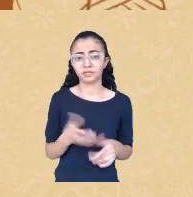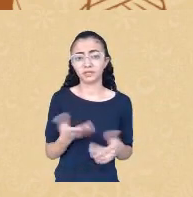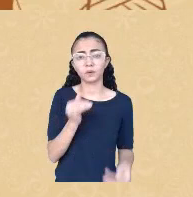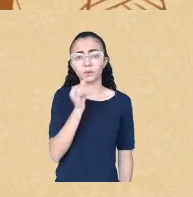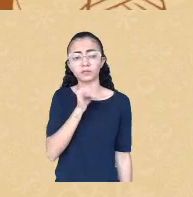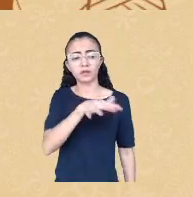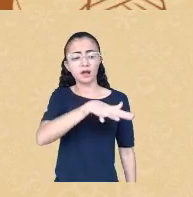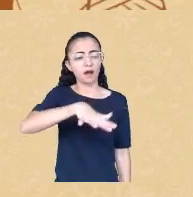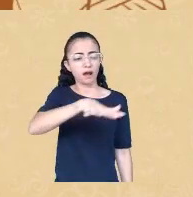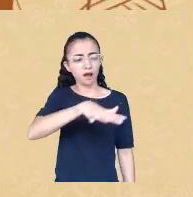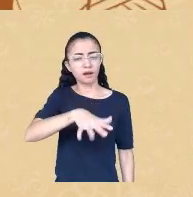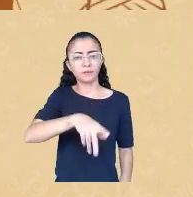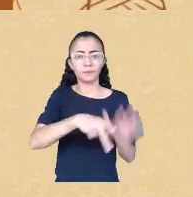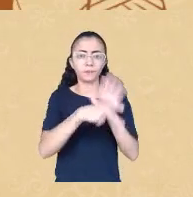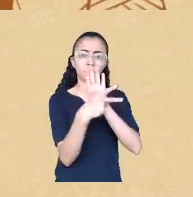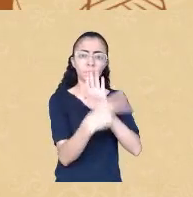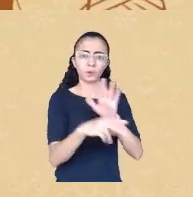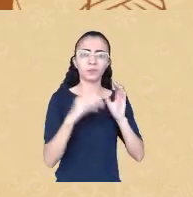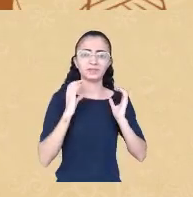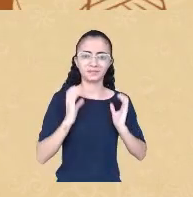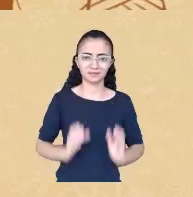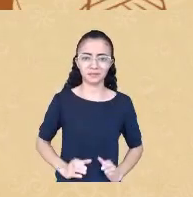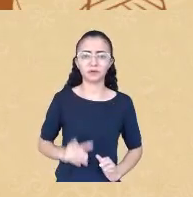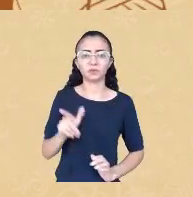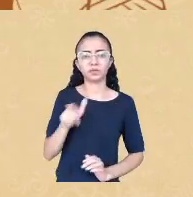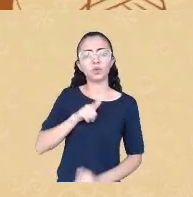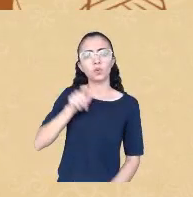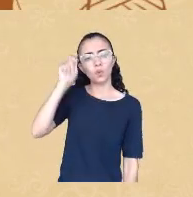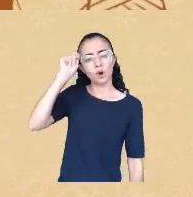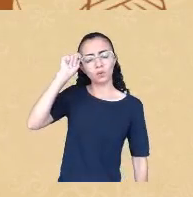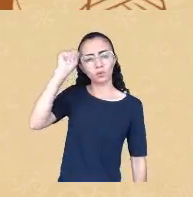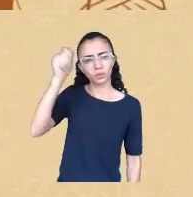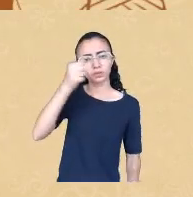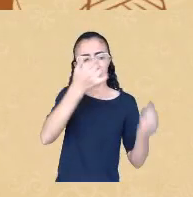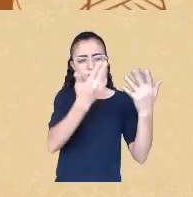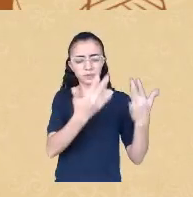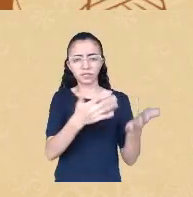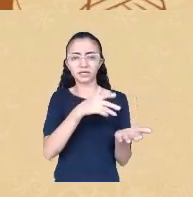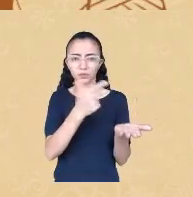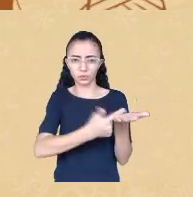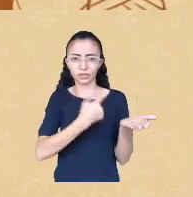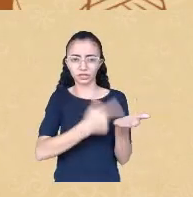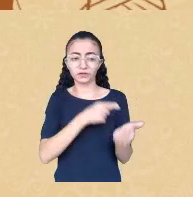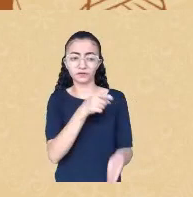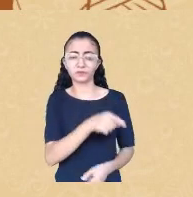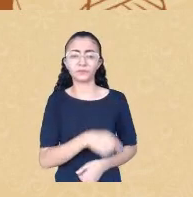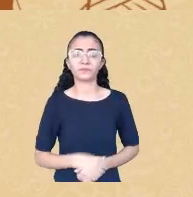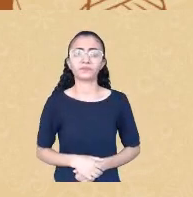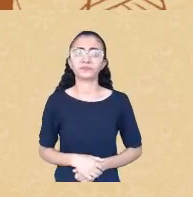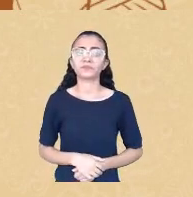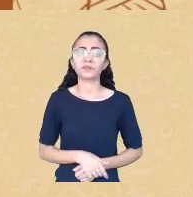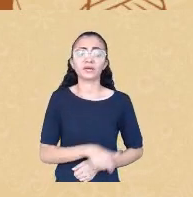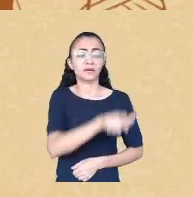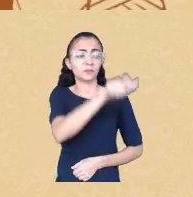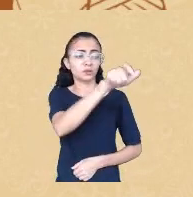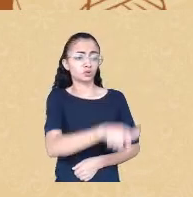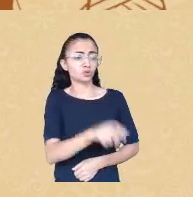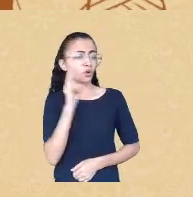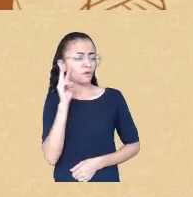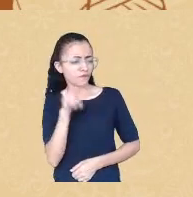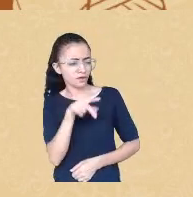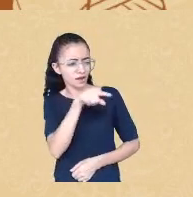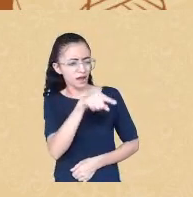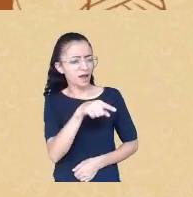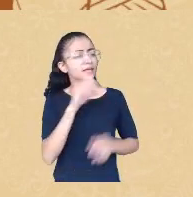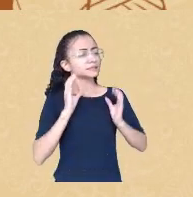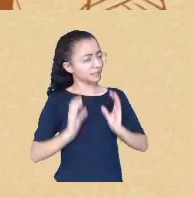Cidadão, 1987. Ele fala que ele vai ser transformado, não vai ser visto como cidadão, não vai ser tratado como cidadão,